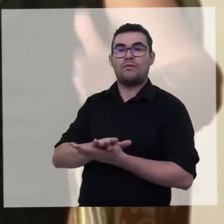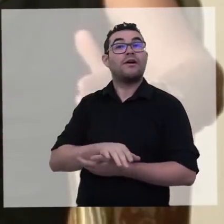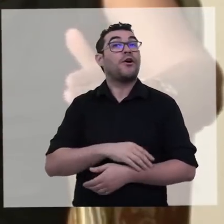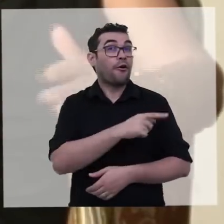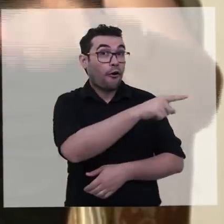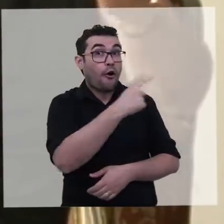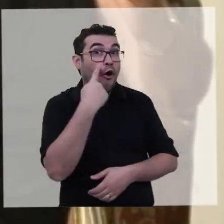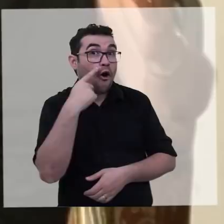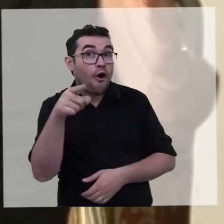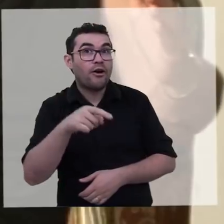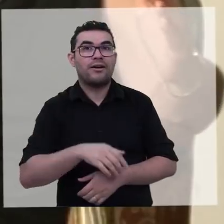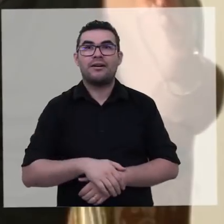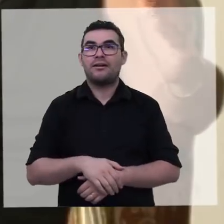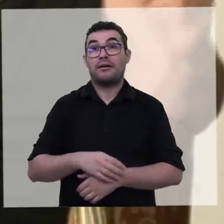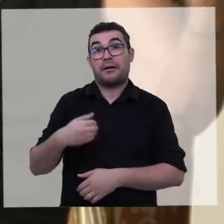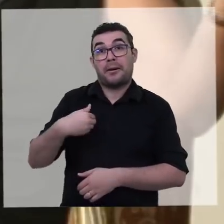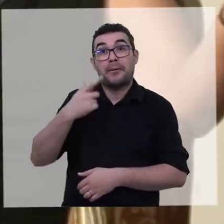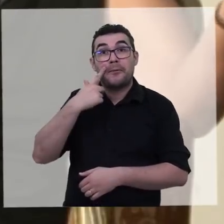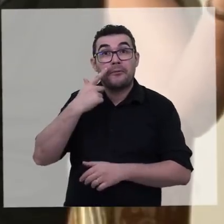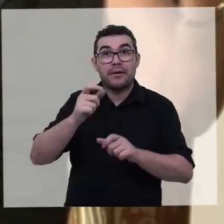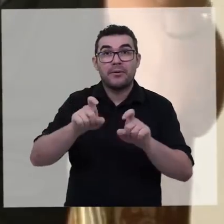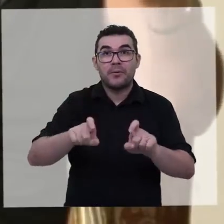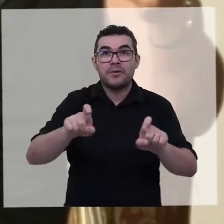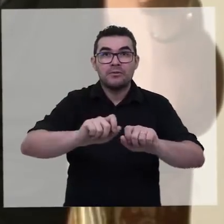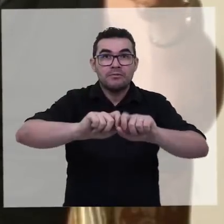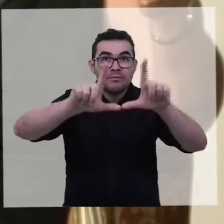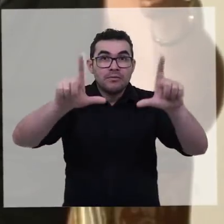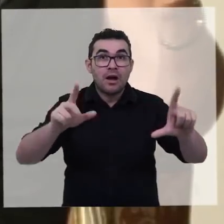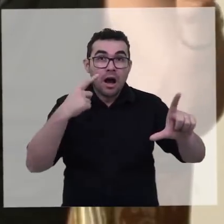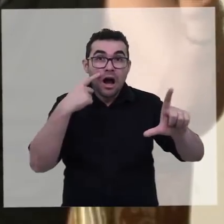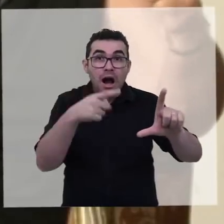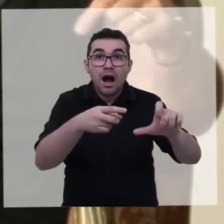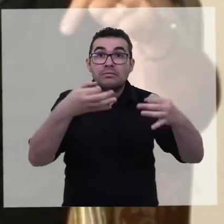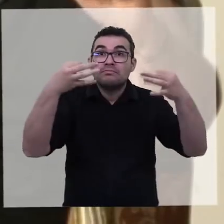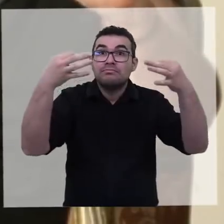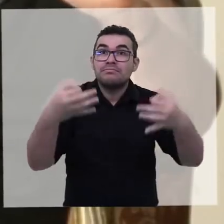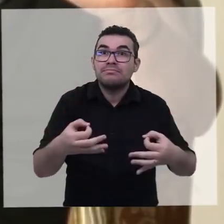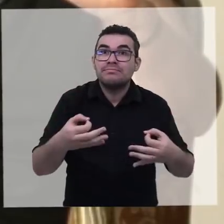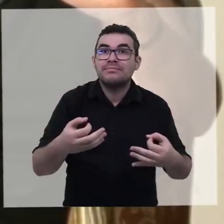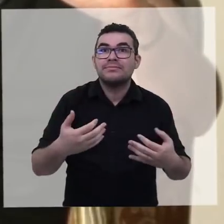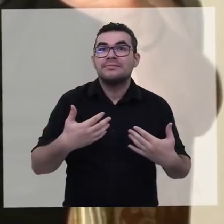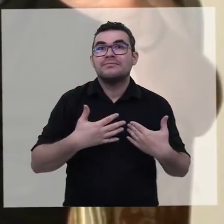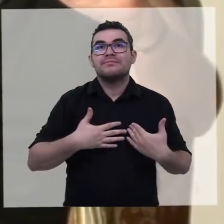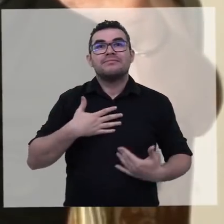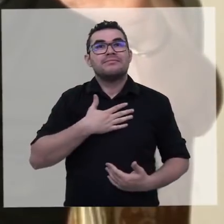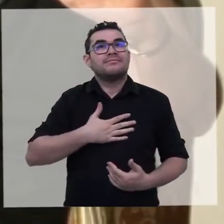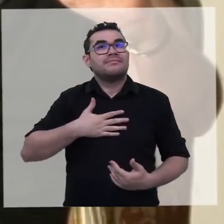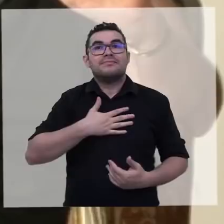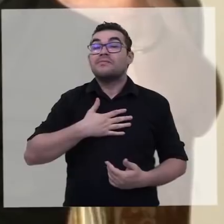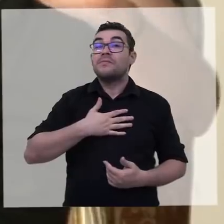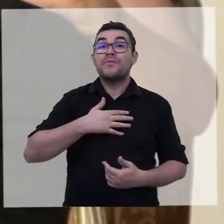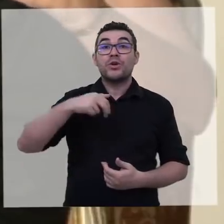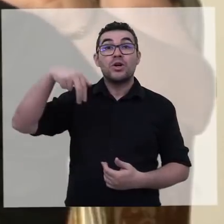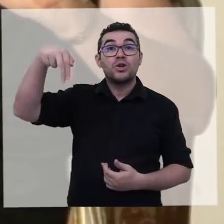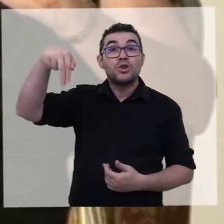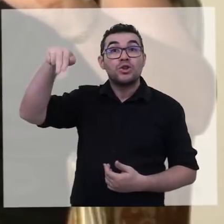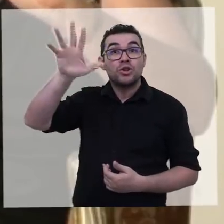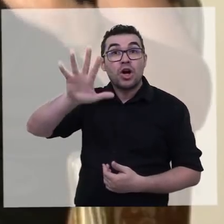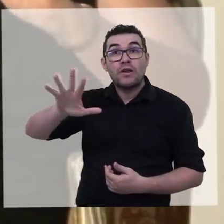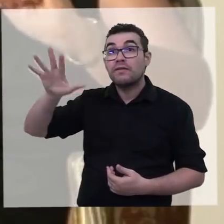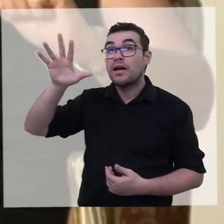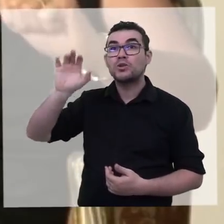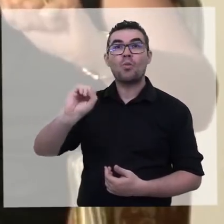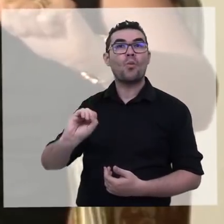Aí, pronto, aí ela ficou indexada. Quer dizer, ela foi a primeira revista do Norte e Nordeste a ser indexada no ISE e uma